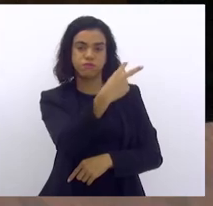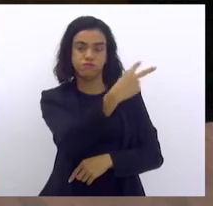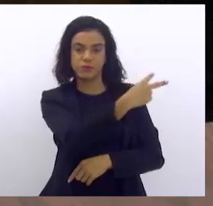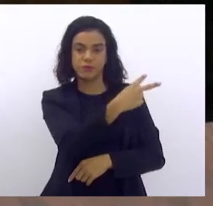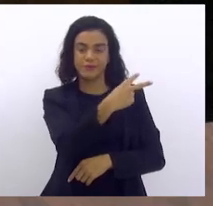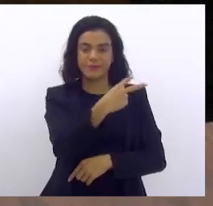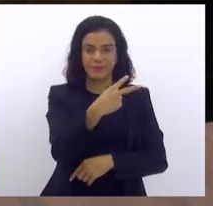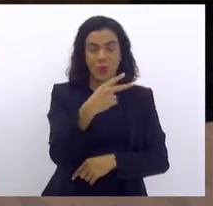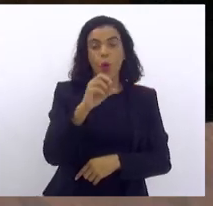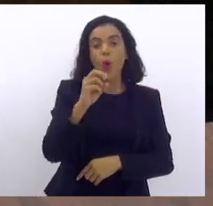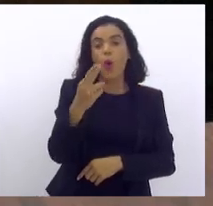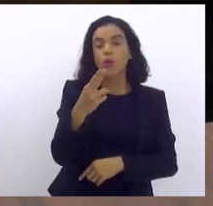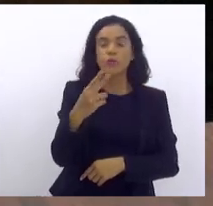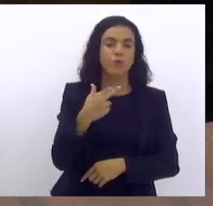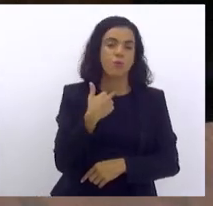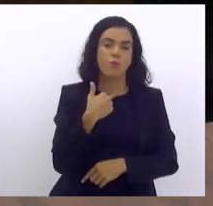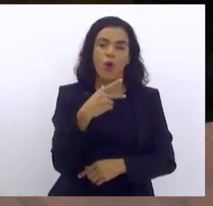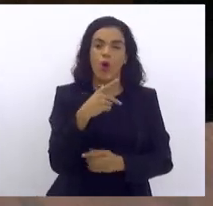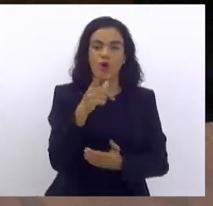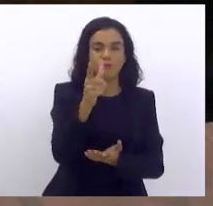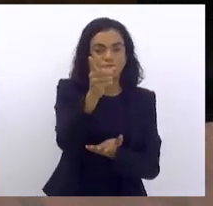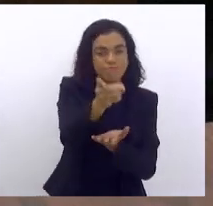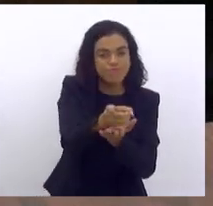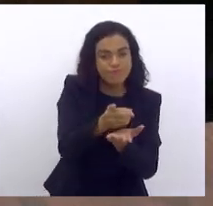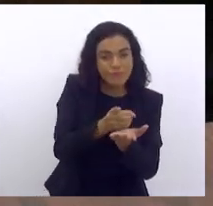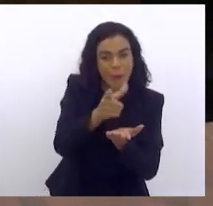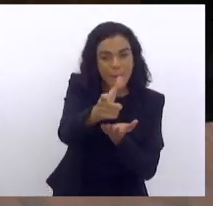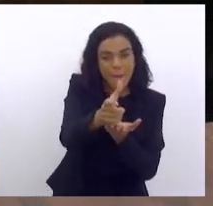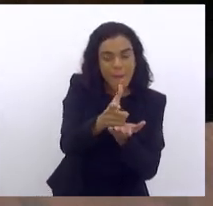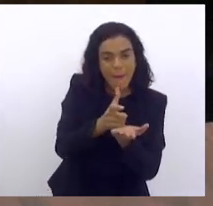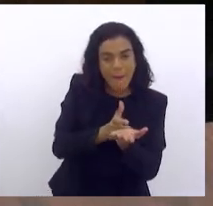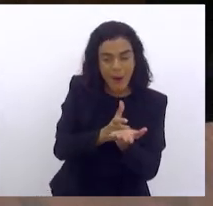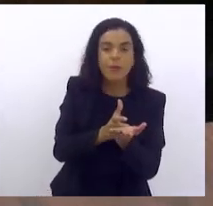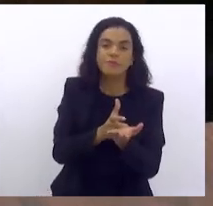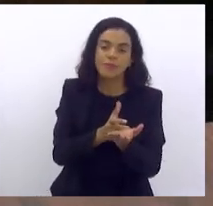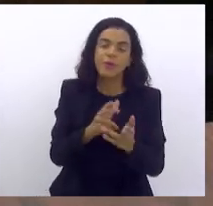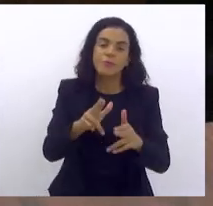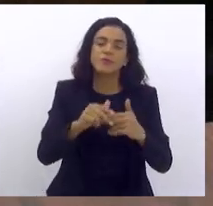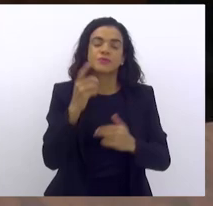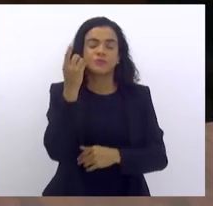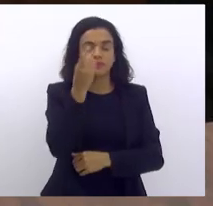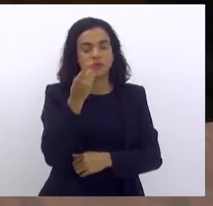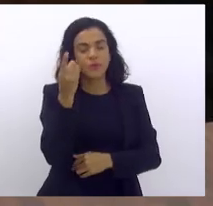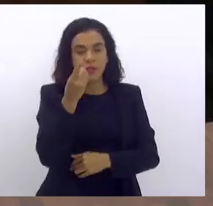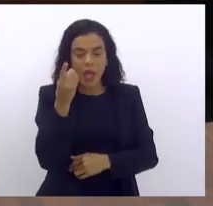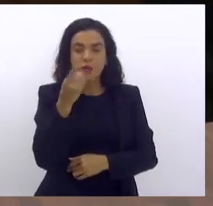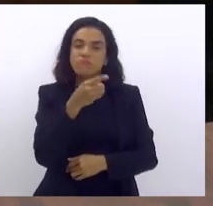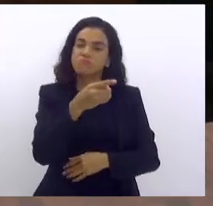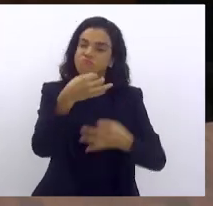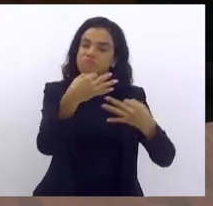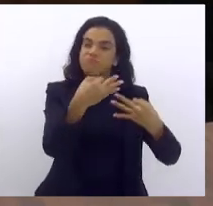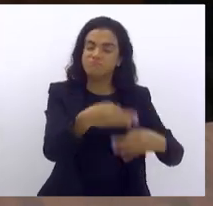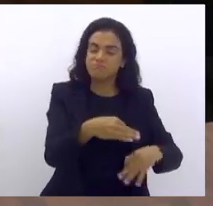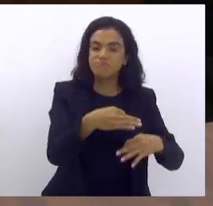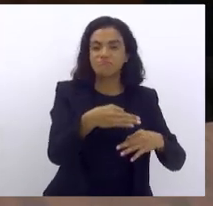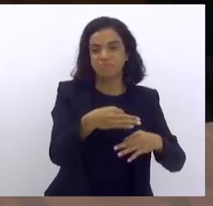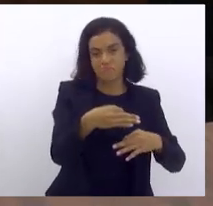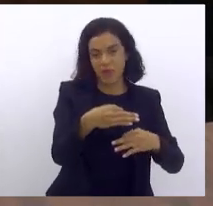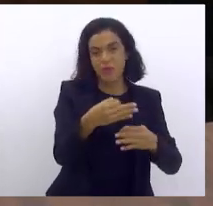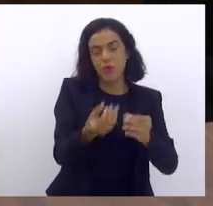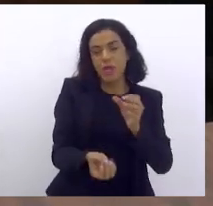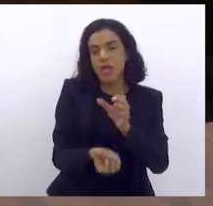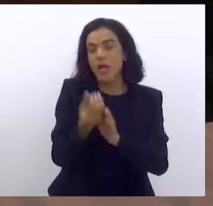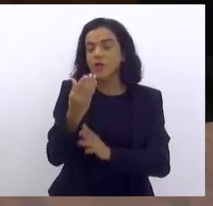poderá ser colhida e utilizada. Então, os deputados são felizes em tentar produzir o que é hoje, a partir do